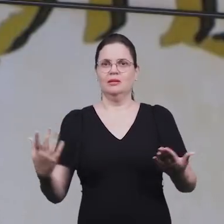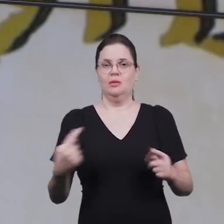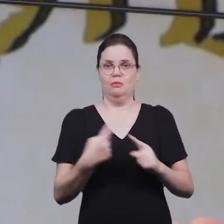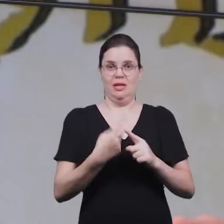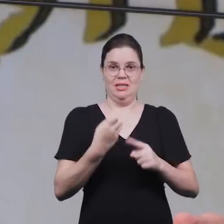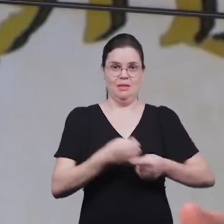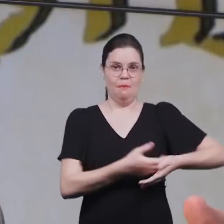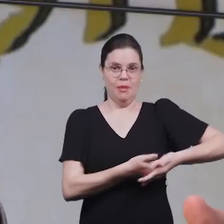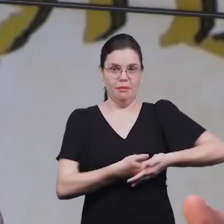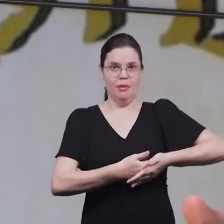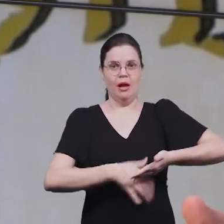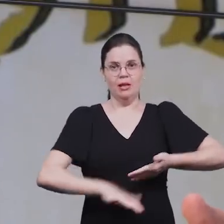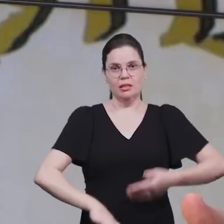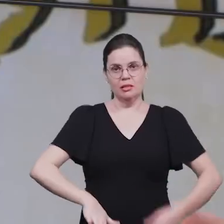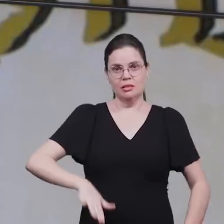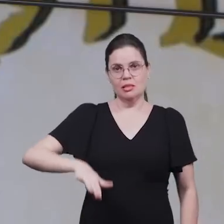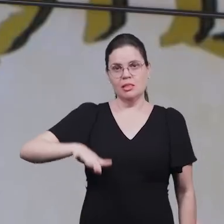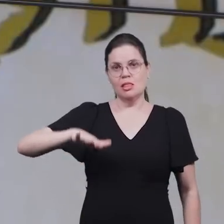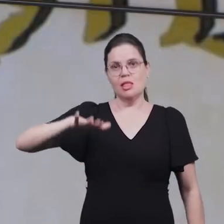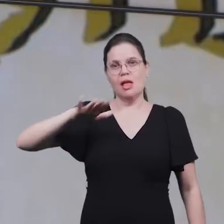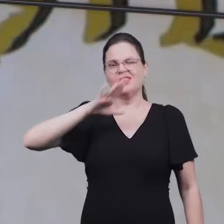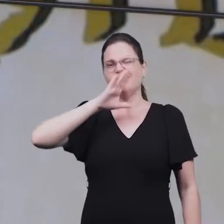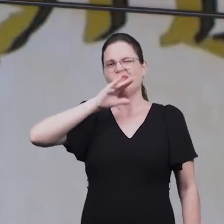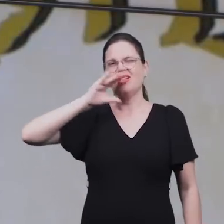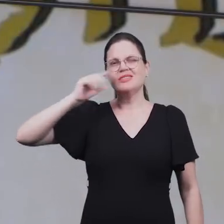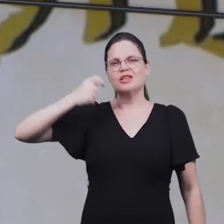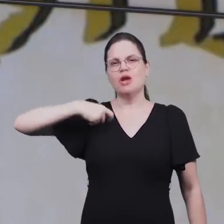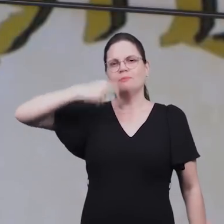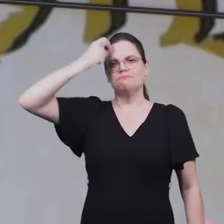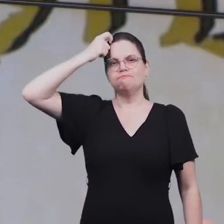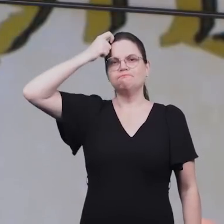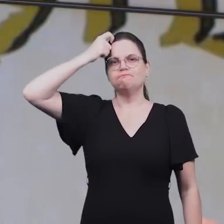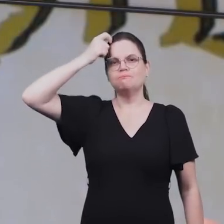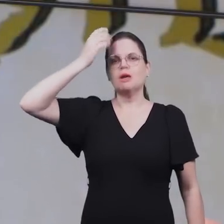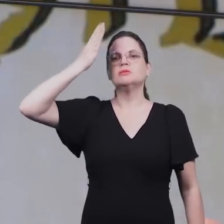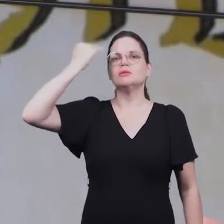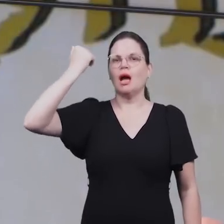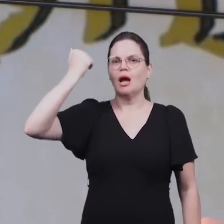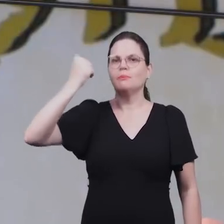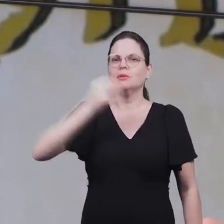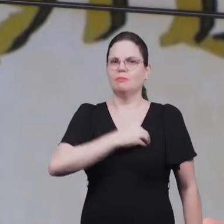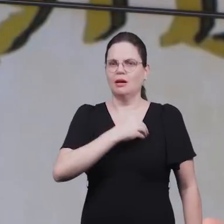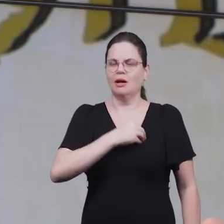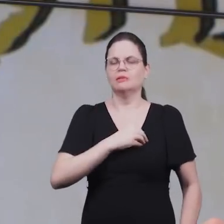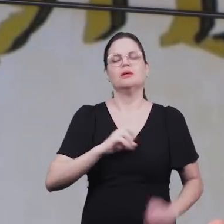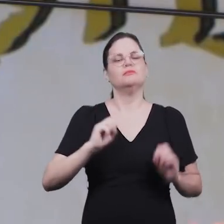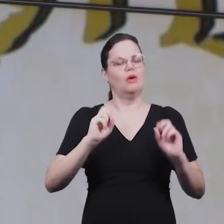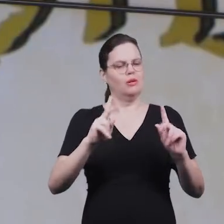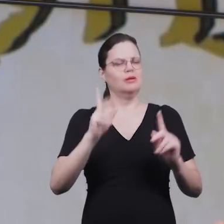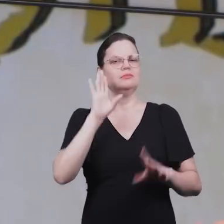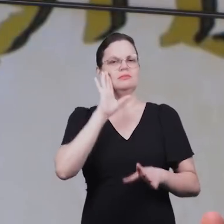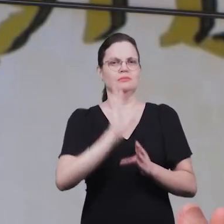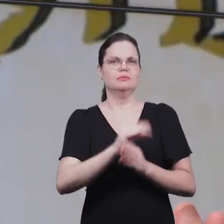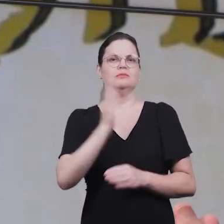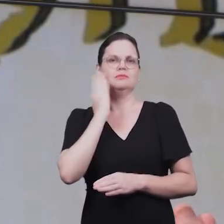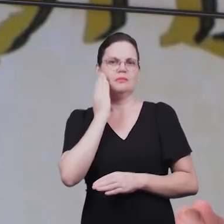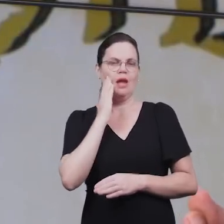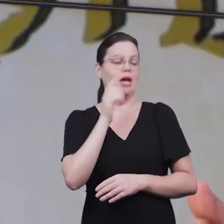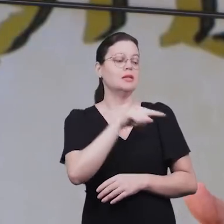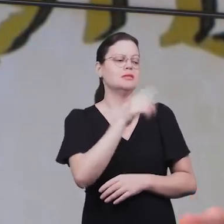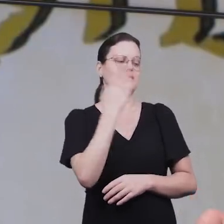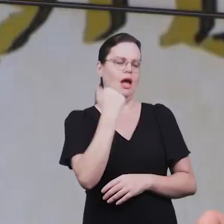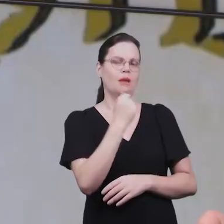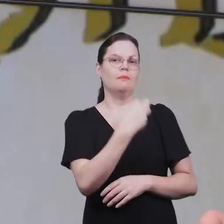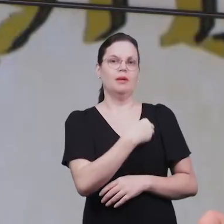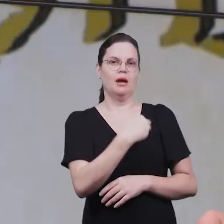que o Sérgio falou, e entra no estado de consciência, aí o pecado passa a ser imputado. Claro. E aí ele pode